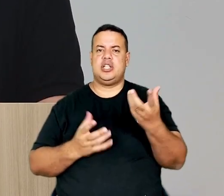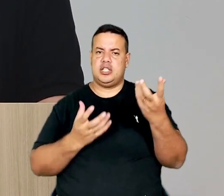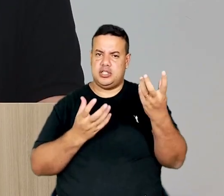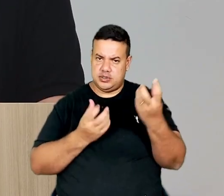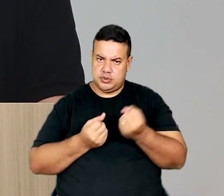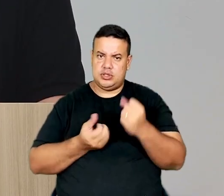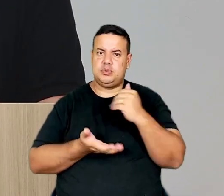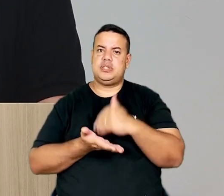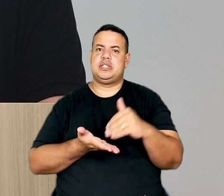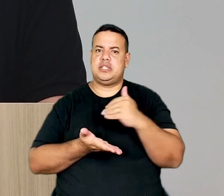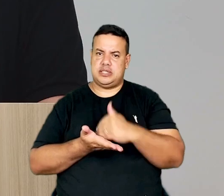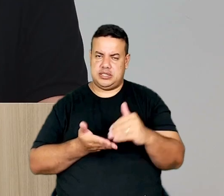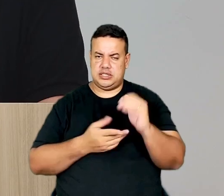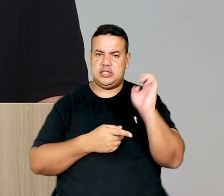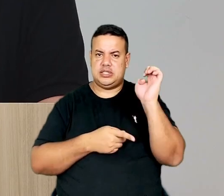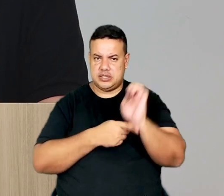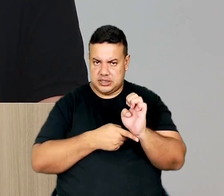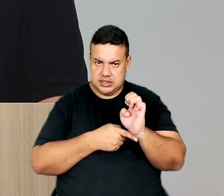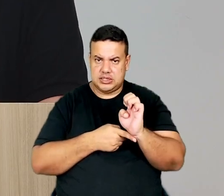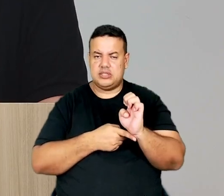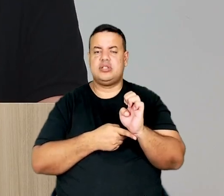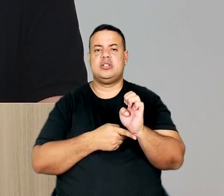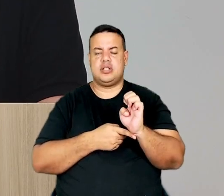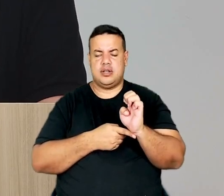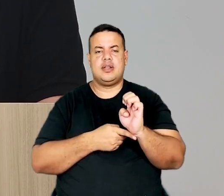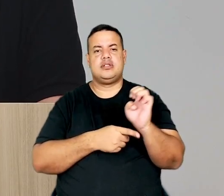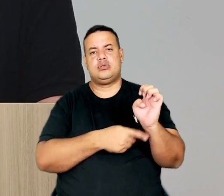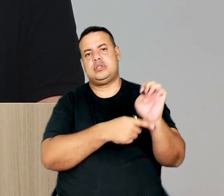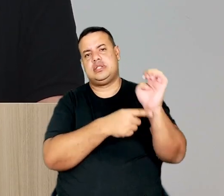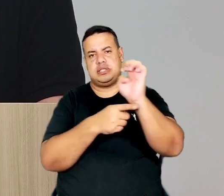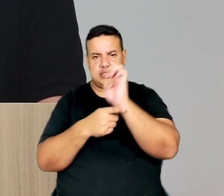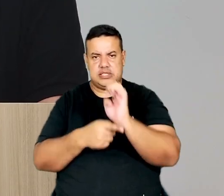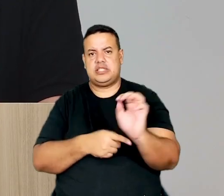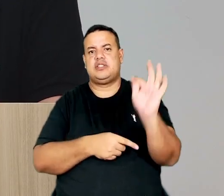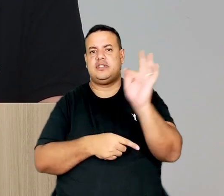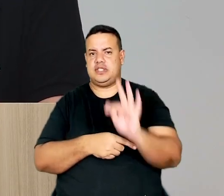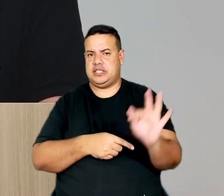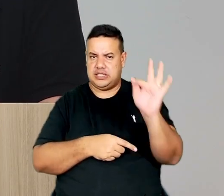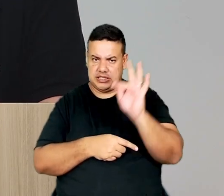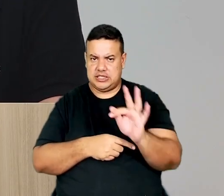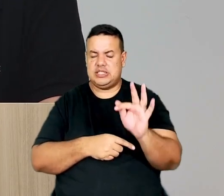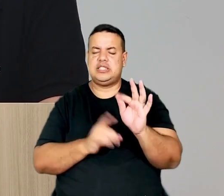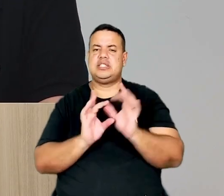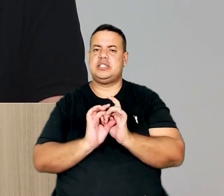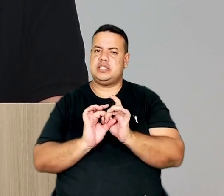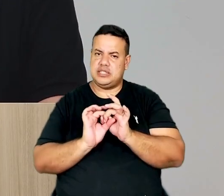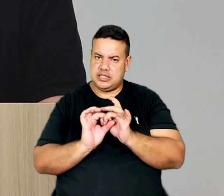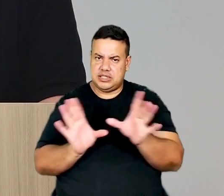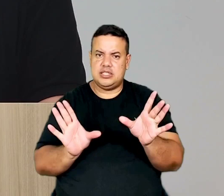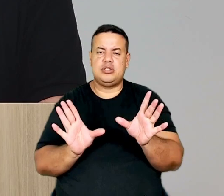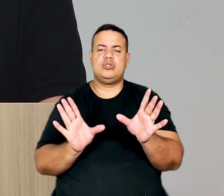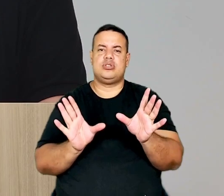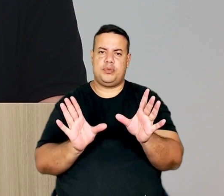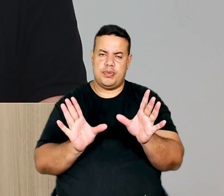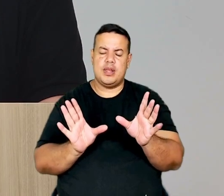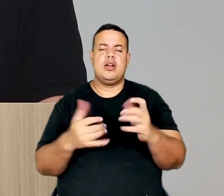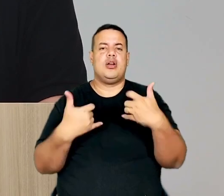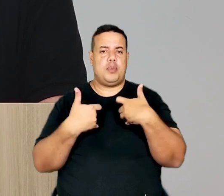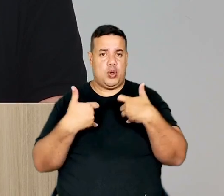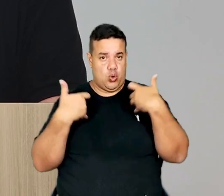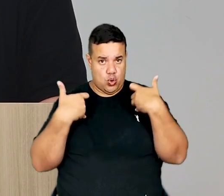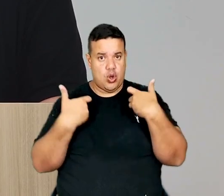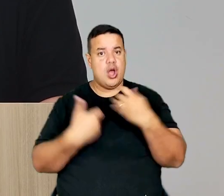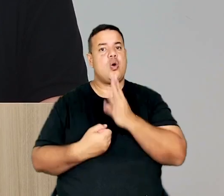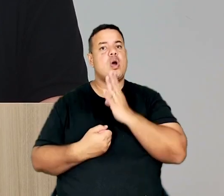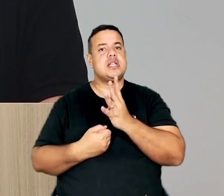gente é recebido por deputados federais licenciados. Dessa vez, uma grande honra ter lá, conheci o governador